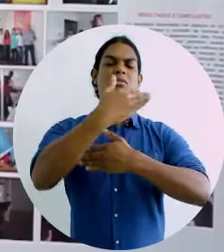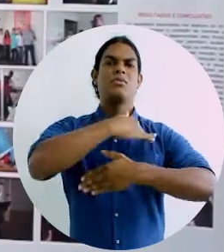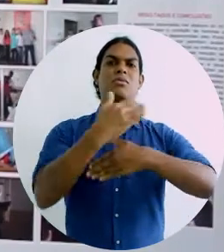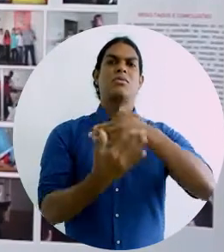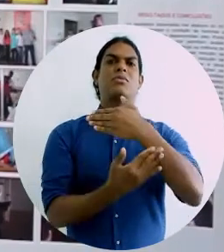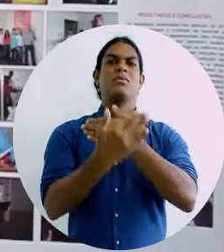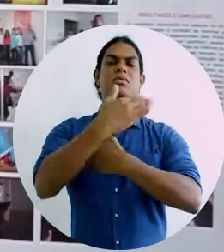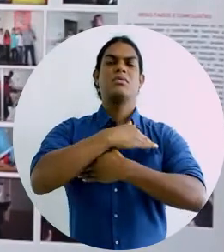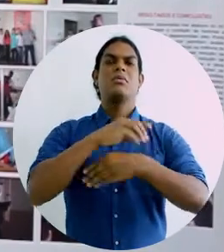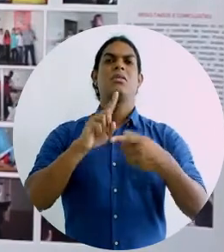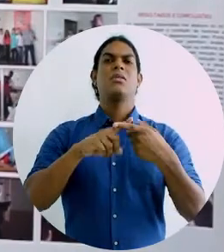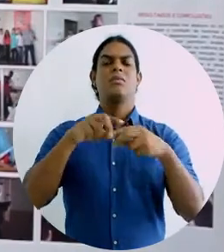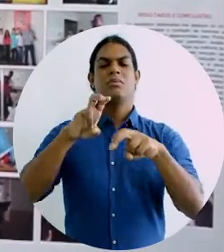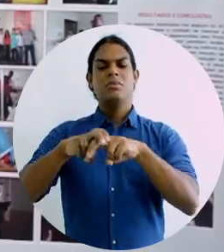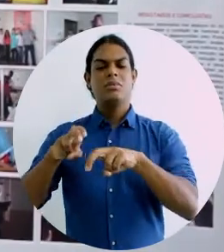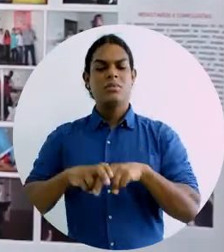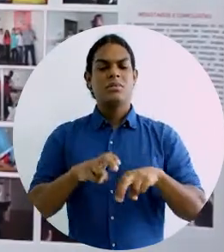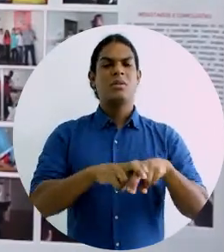estantes e puffs, e assim